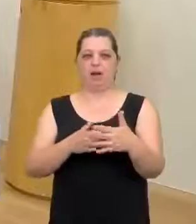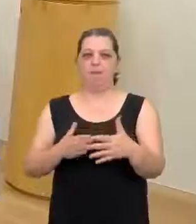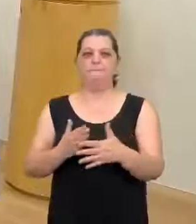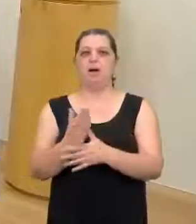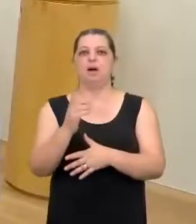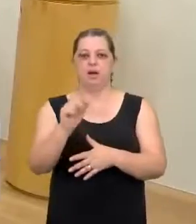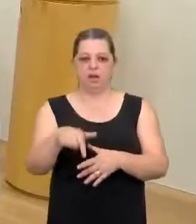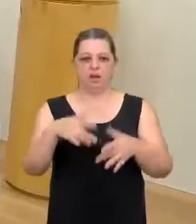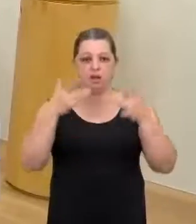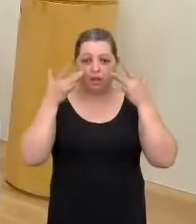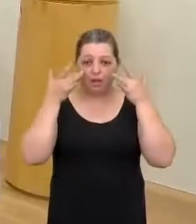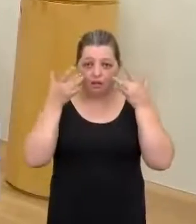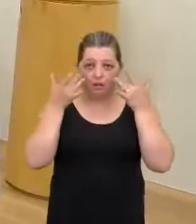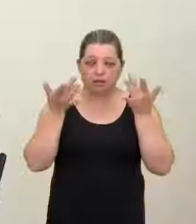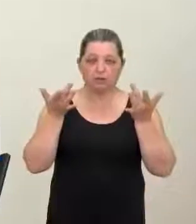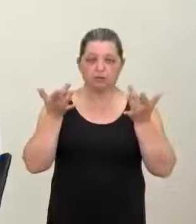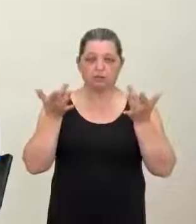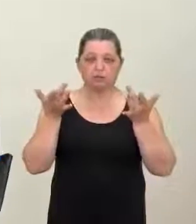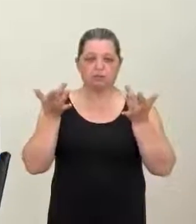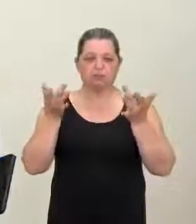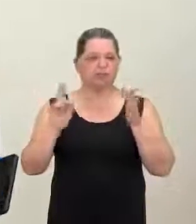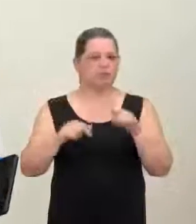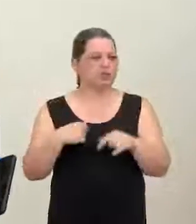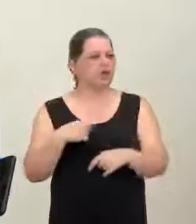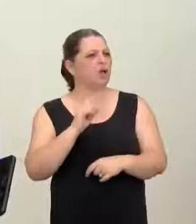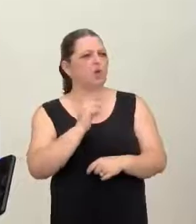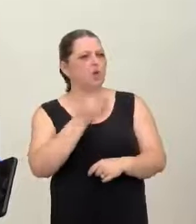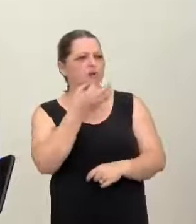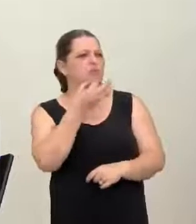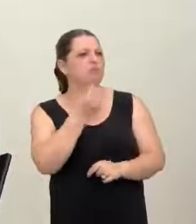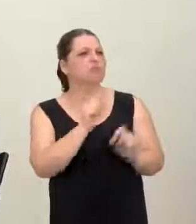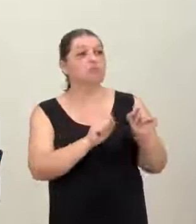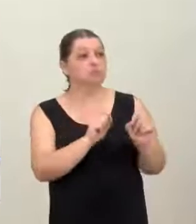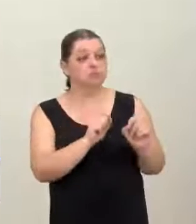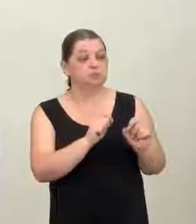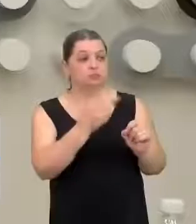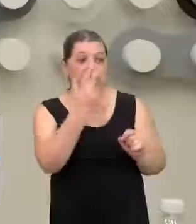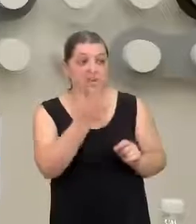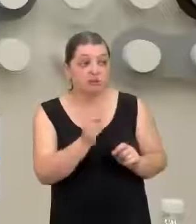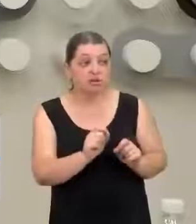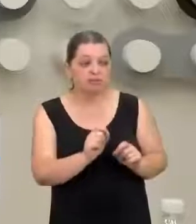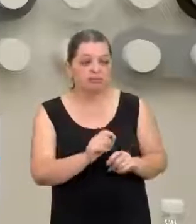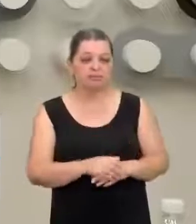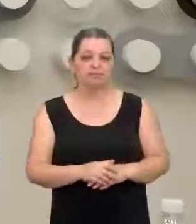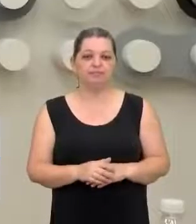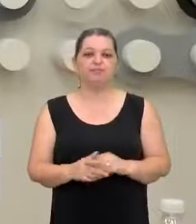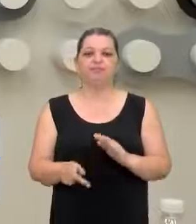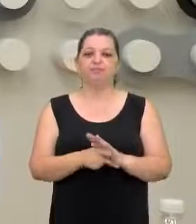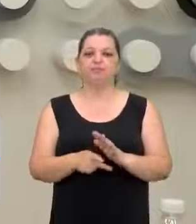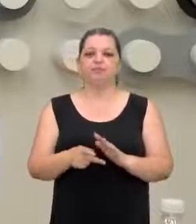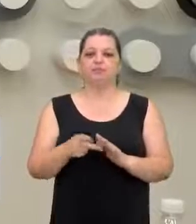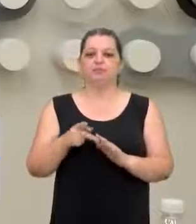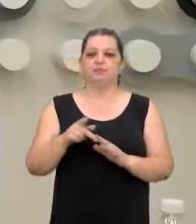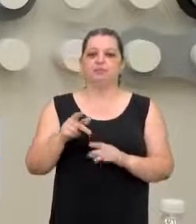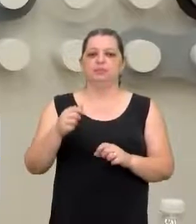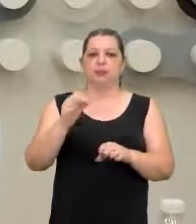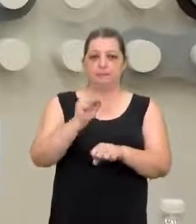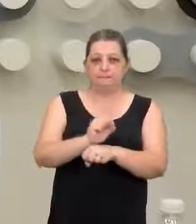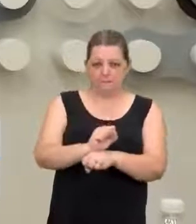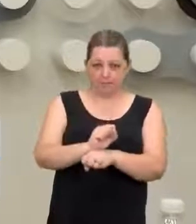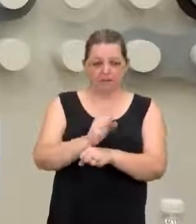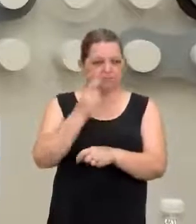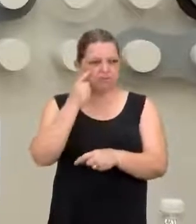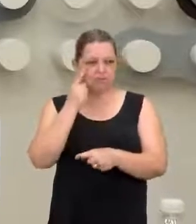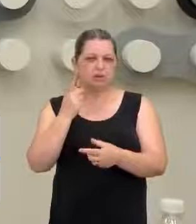atuando aqui e, de repente... E aí, você, o que você está achando aí? E a quarta Aquela parede, interação como com se fosse o aquela público. coisa que separa o